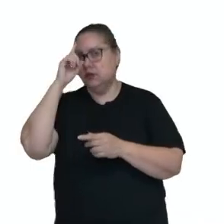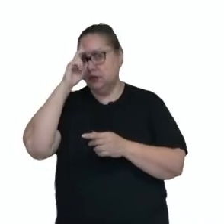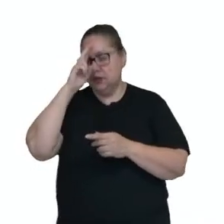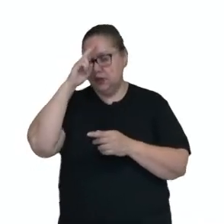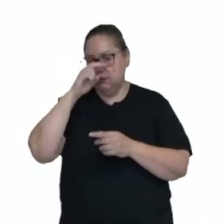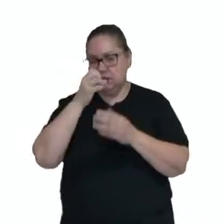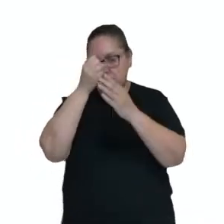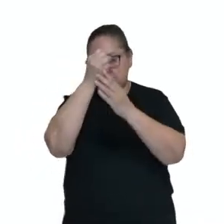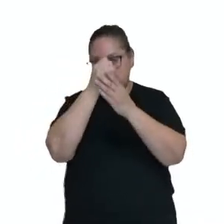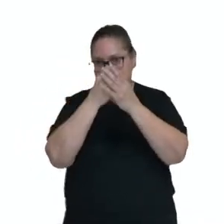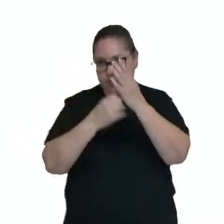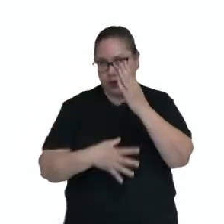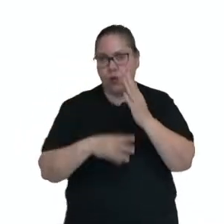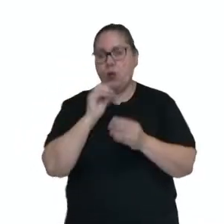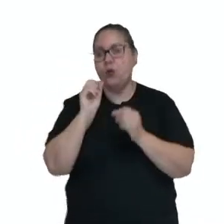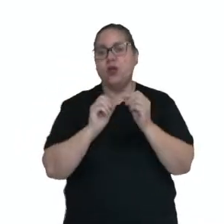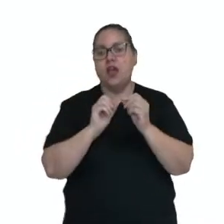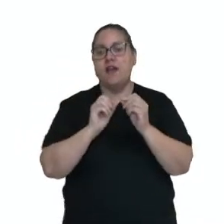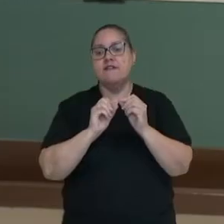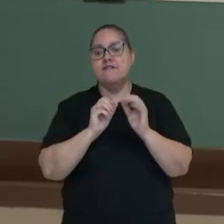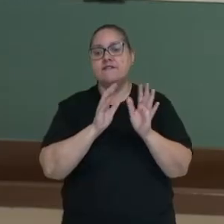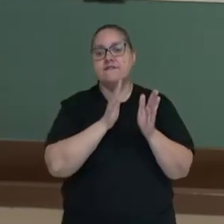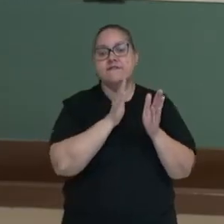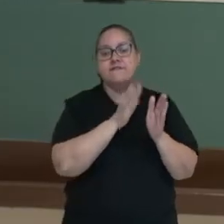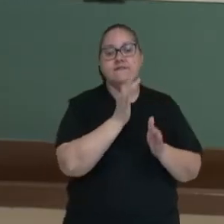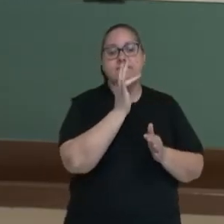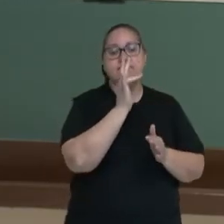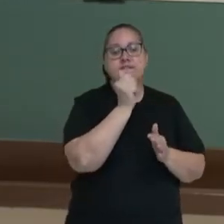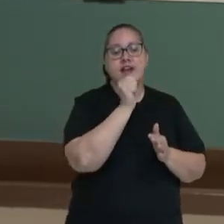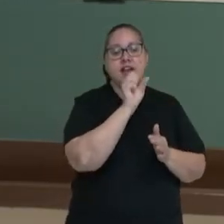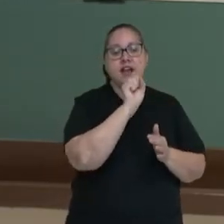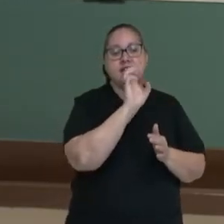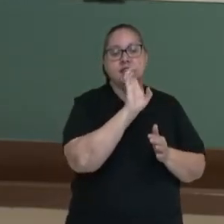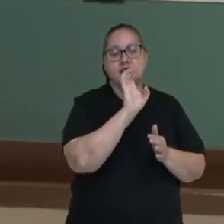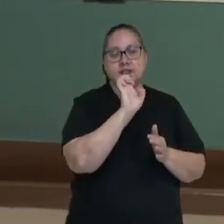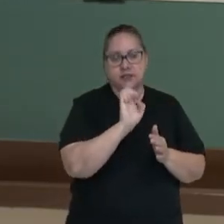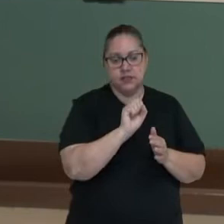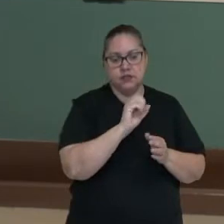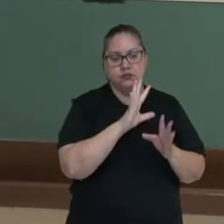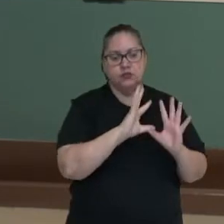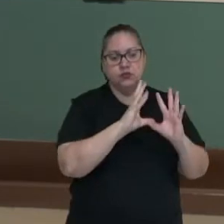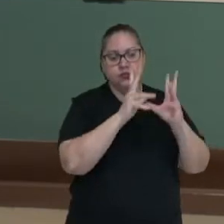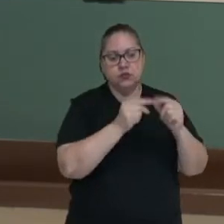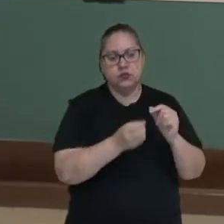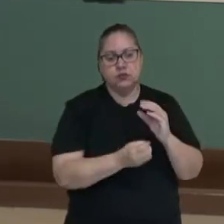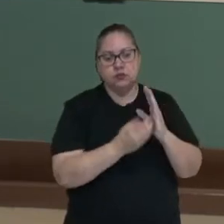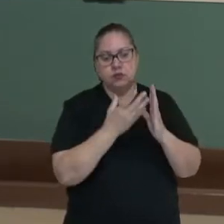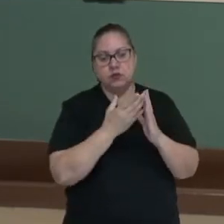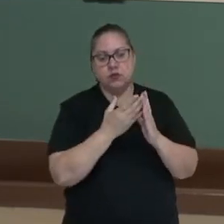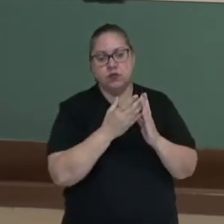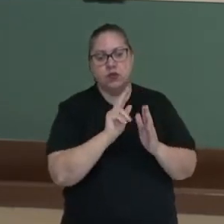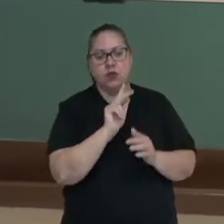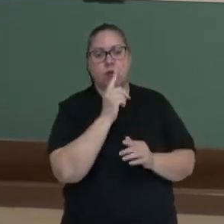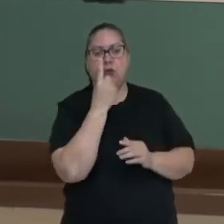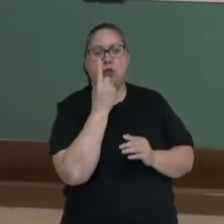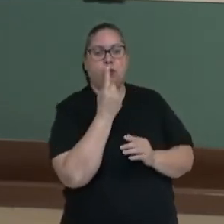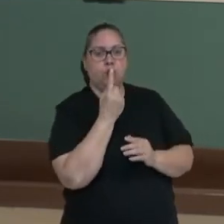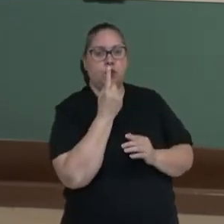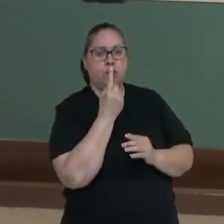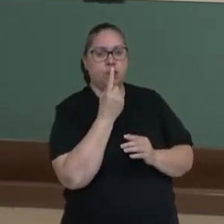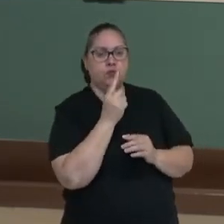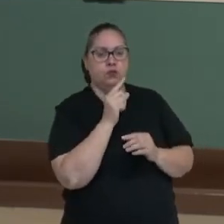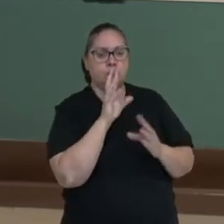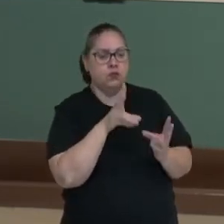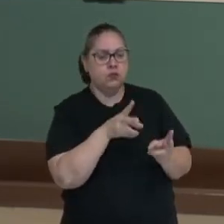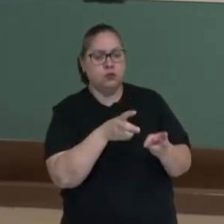que é fase? Fase é todo aquele aspecto, por exemplo, que eu tenho homogêneo, que